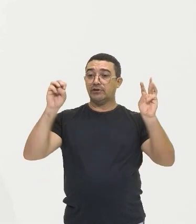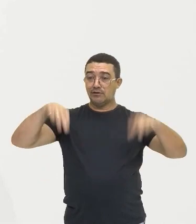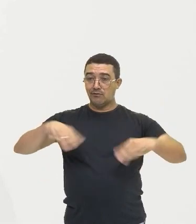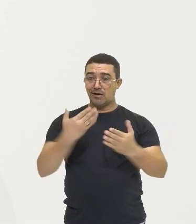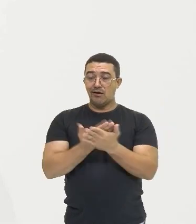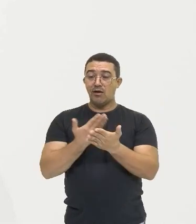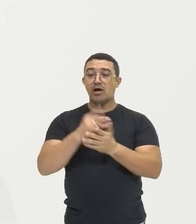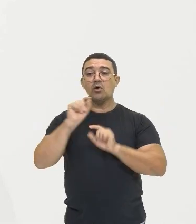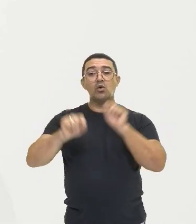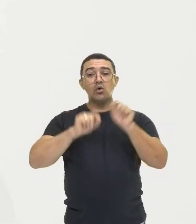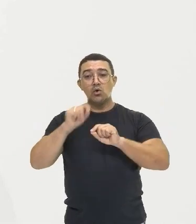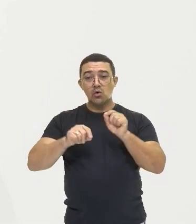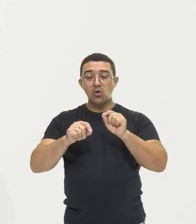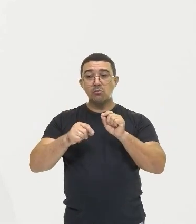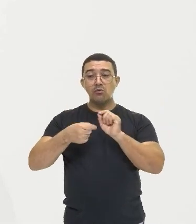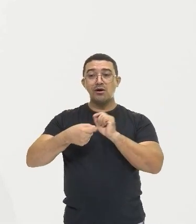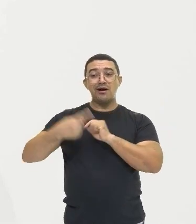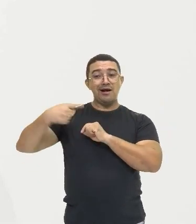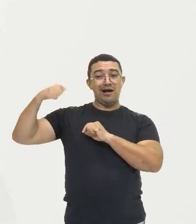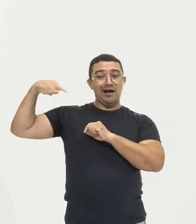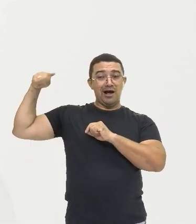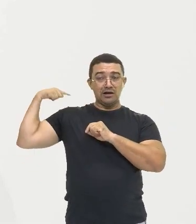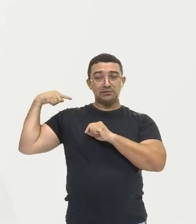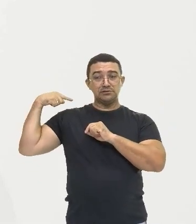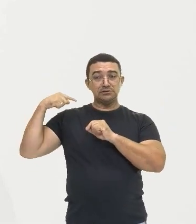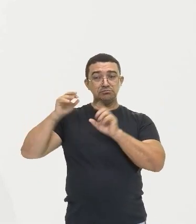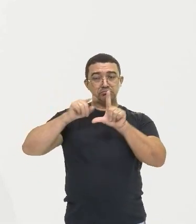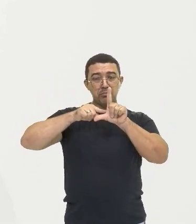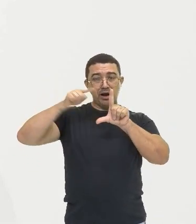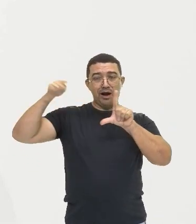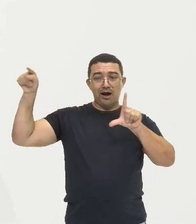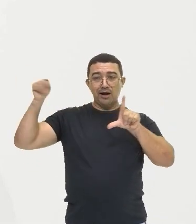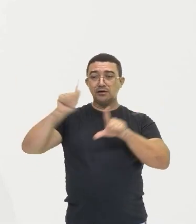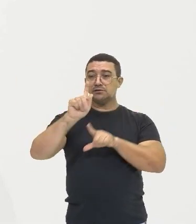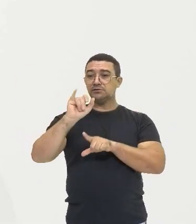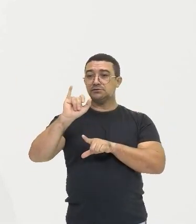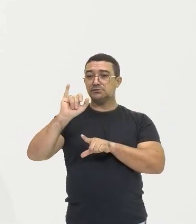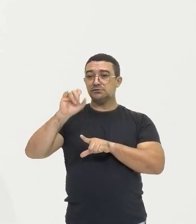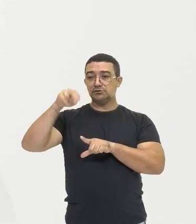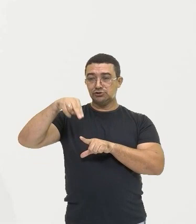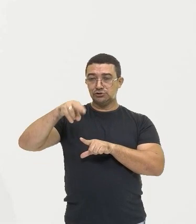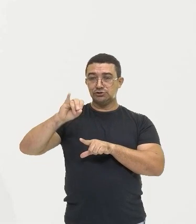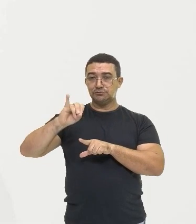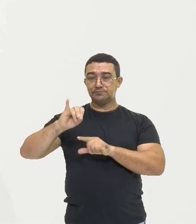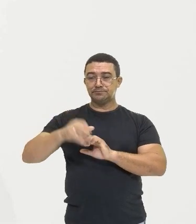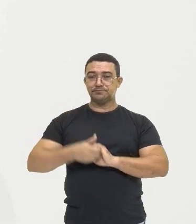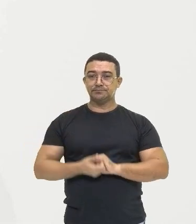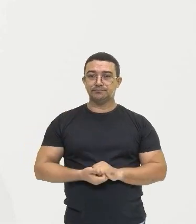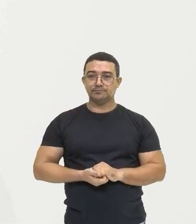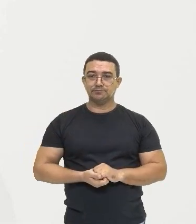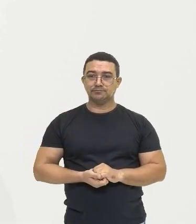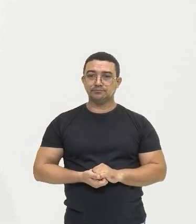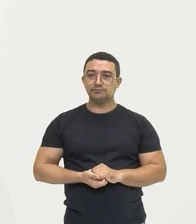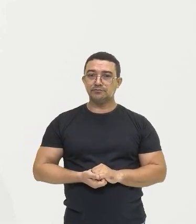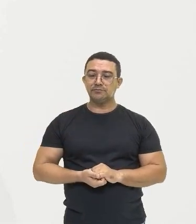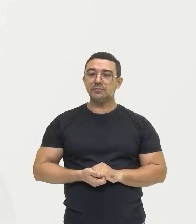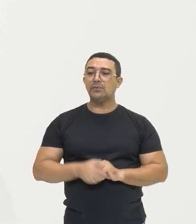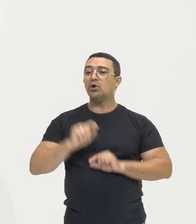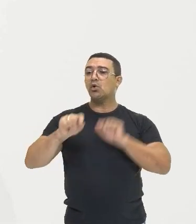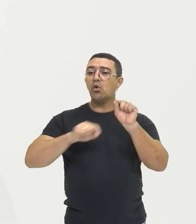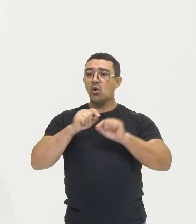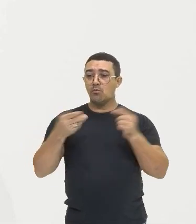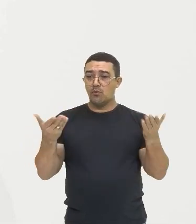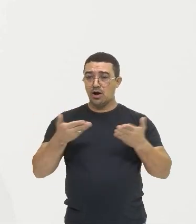sobre como era o índice de Gini no segundo trimestre de 2019 e como ficou no